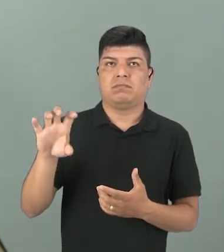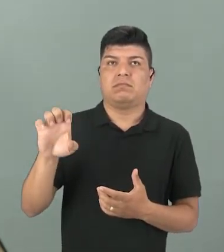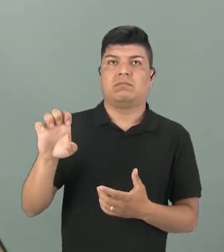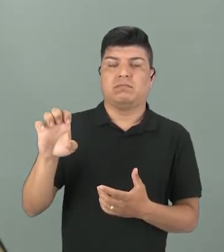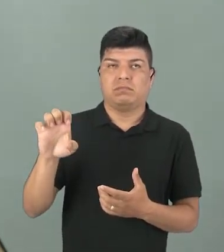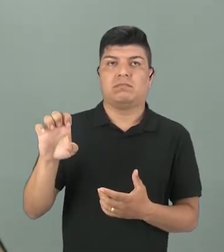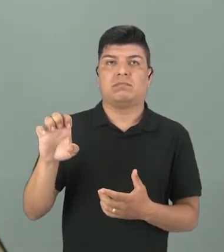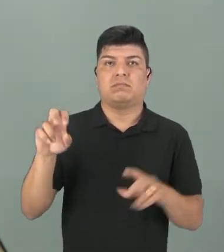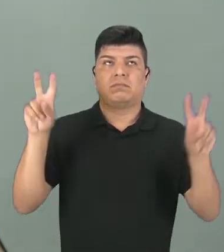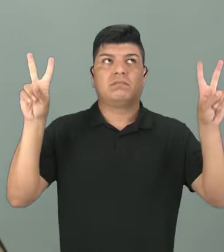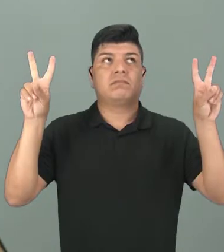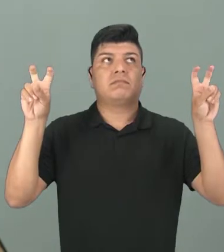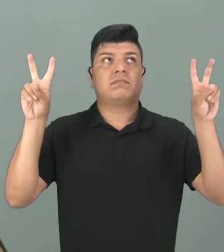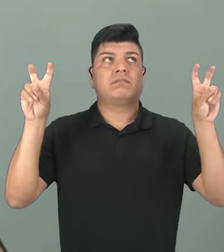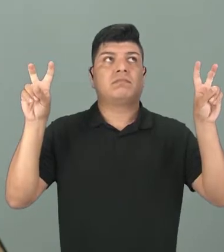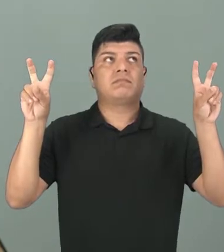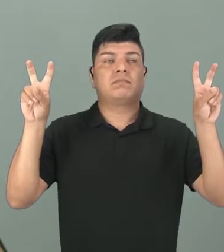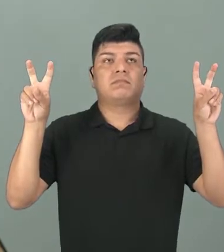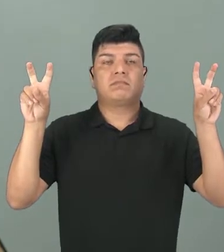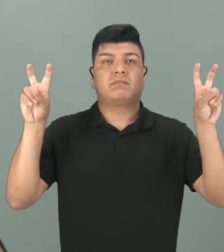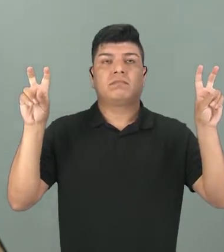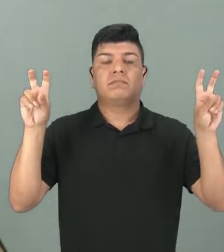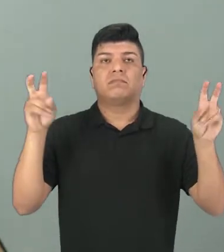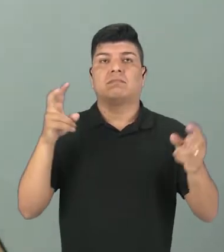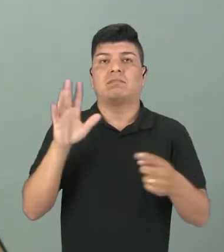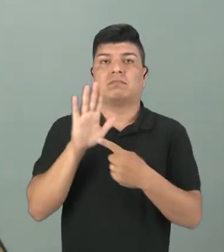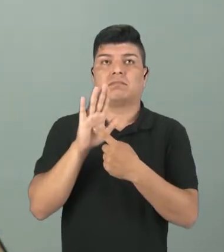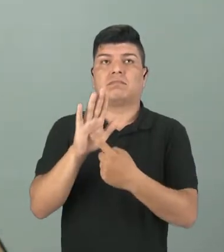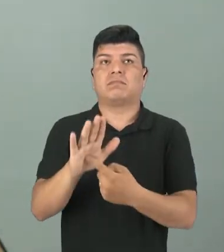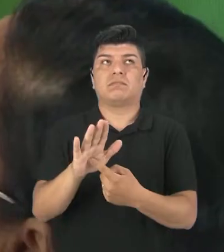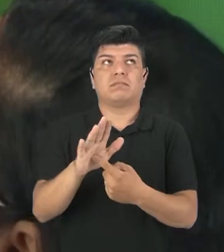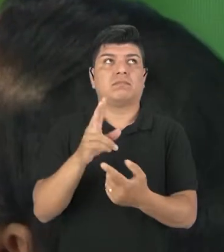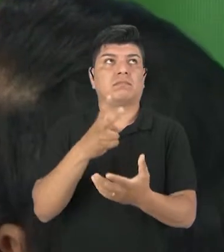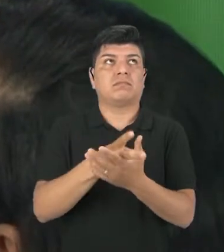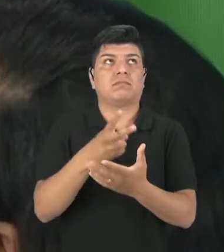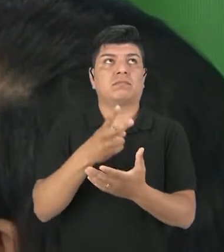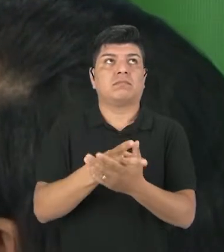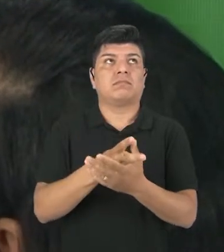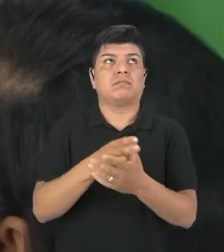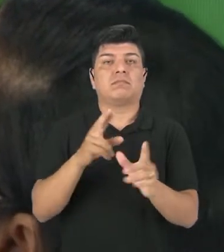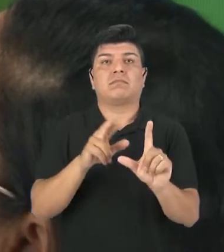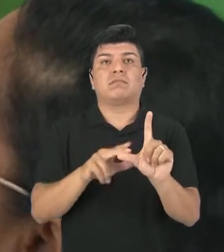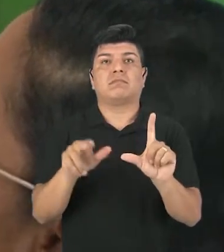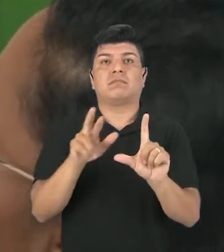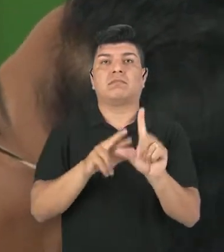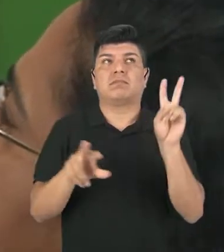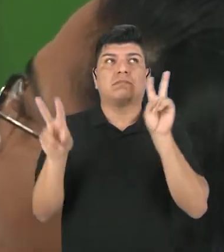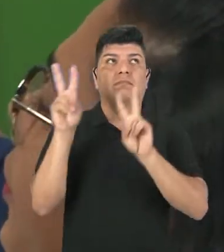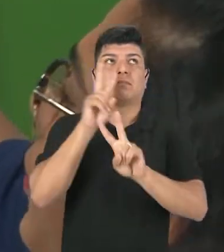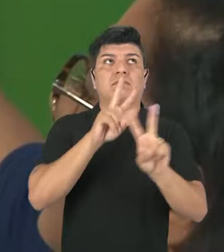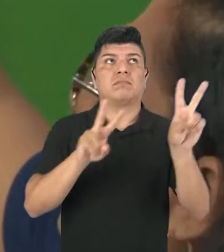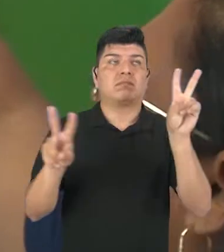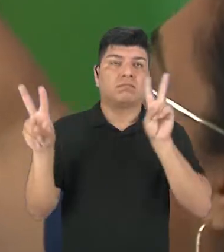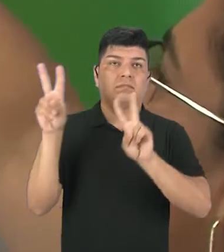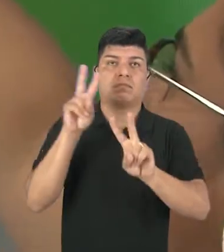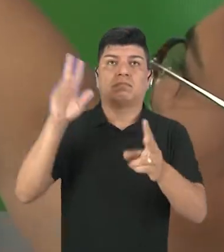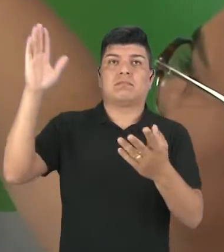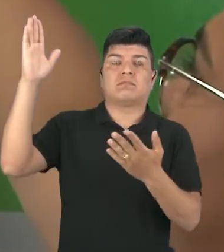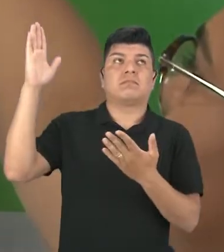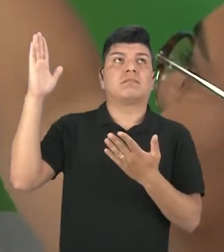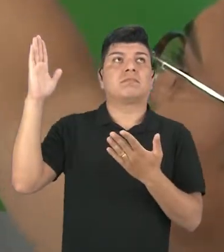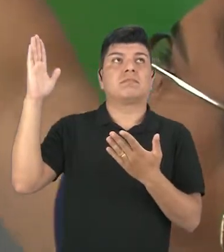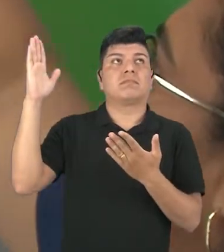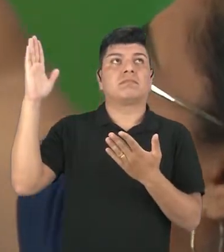né, da notícia, ela aparece sempre com letra bem visível,